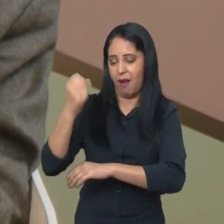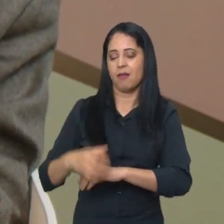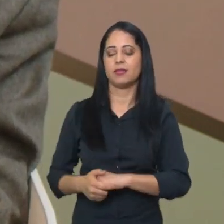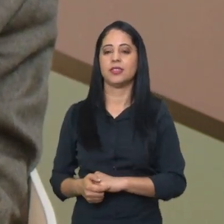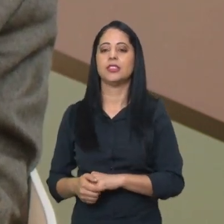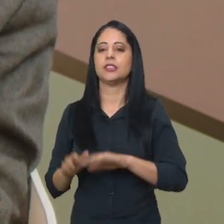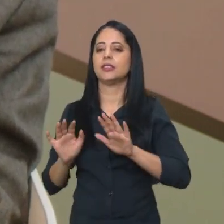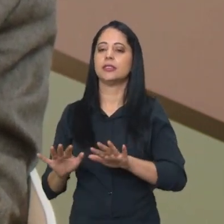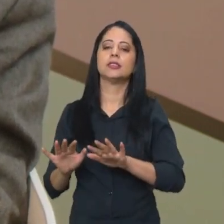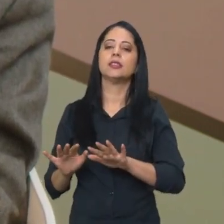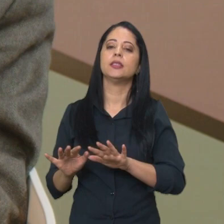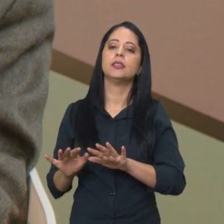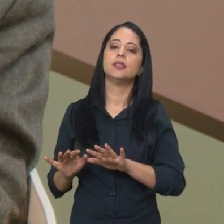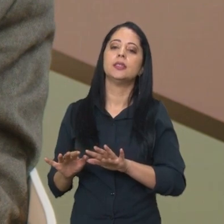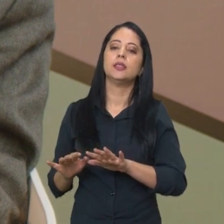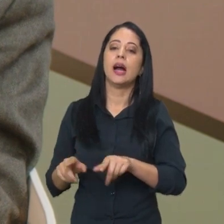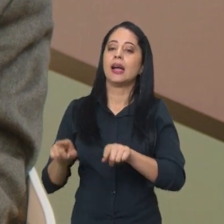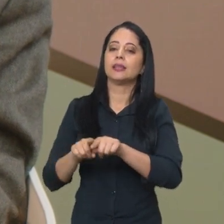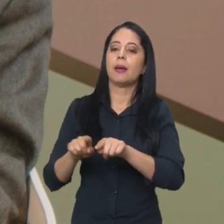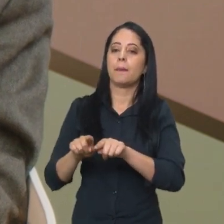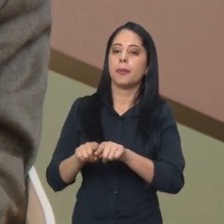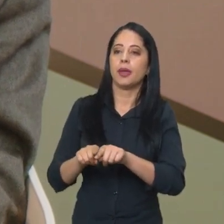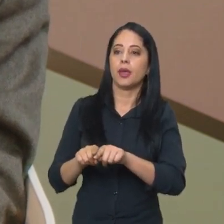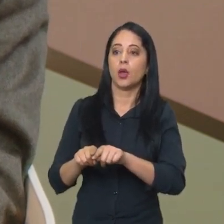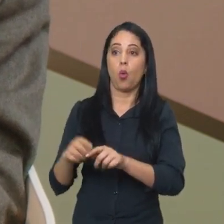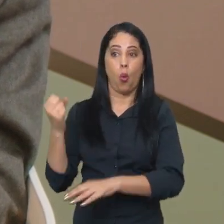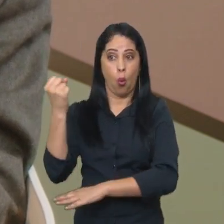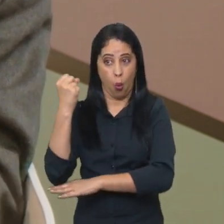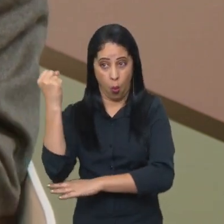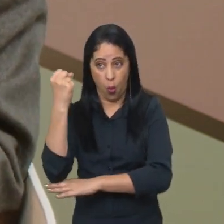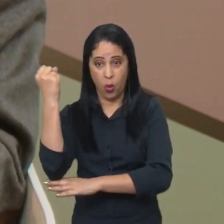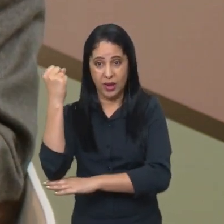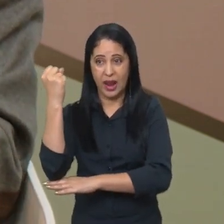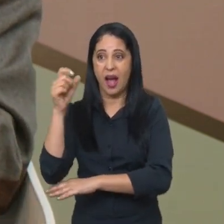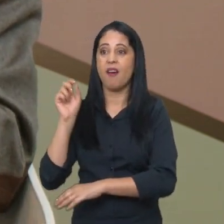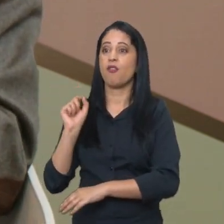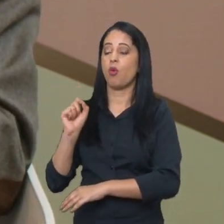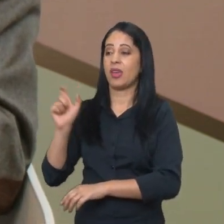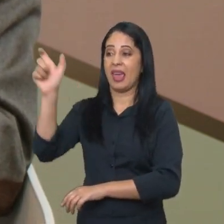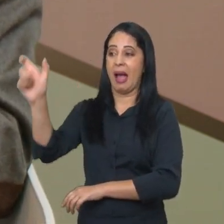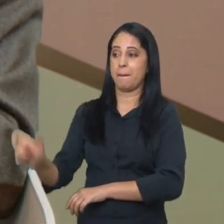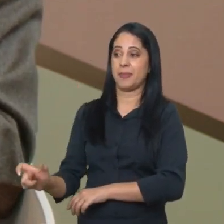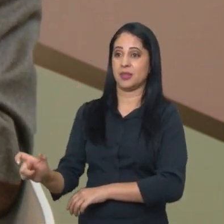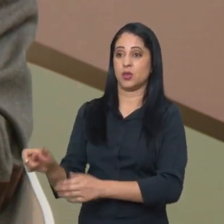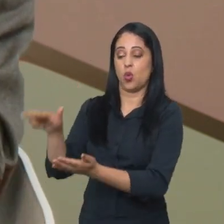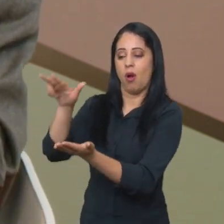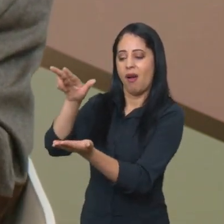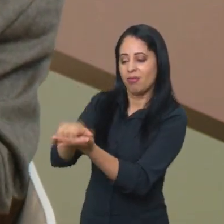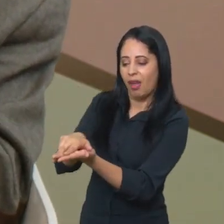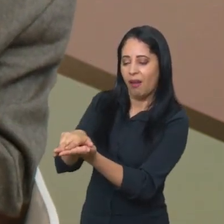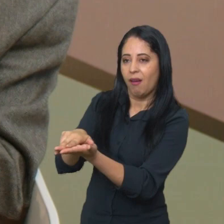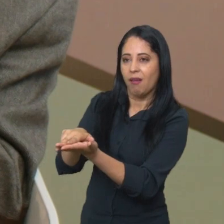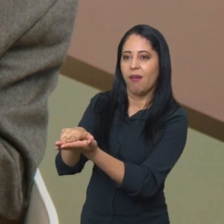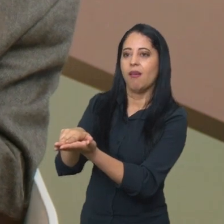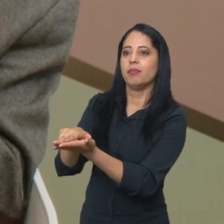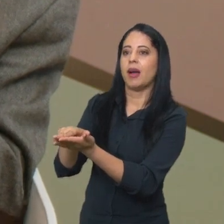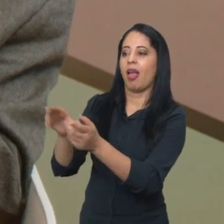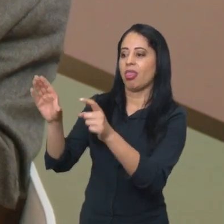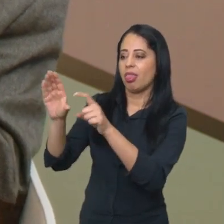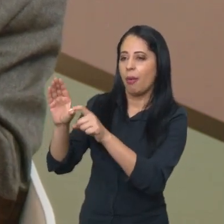demência. Vamos falar mais fácil do grave, paciente acamado totalmente dependente. O